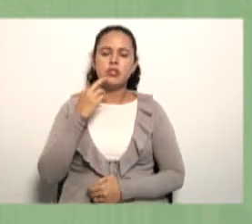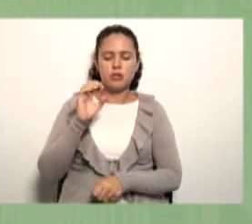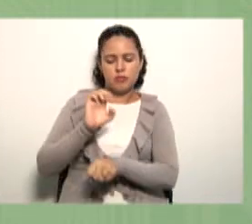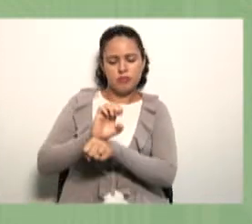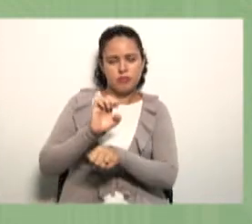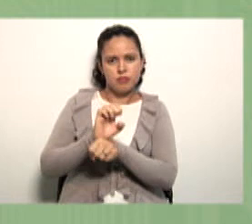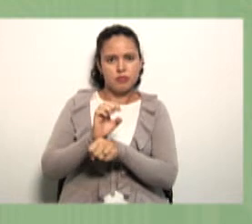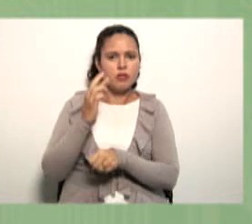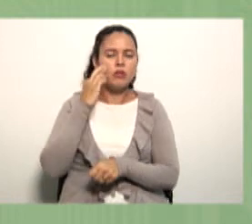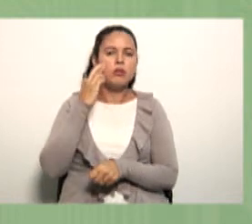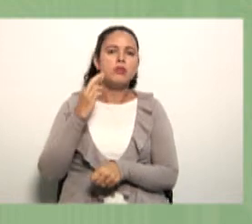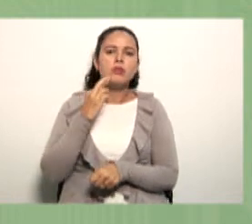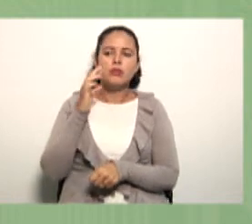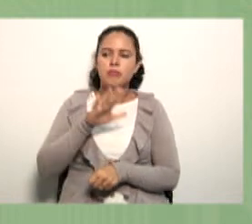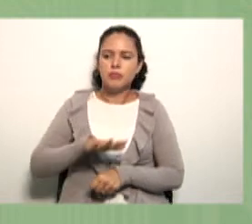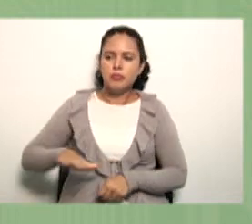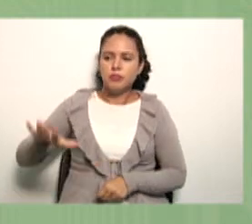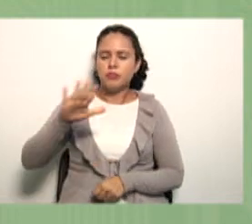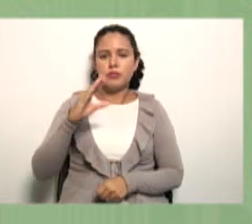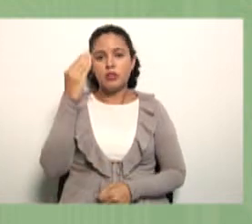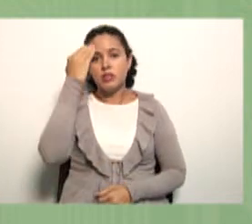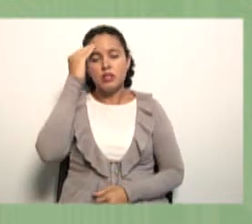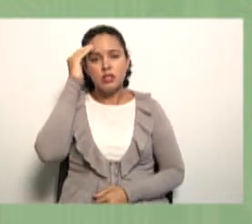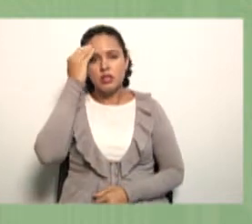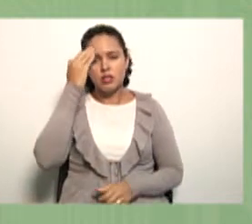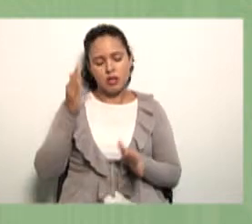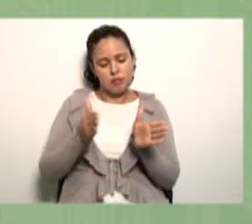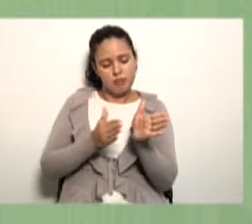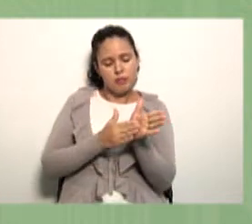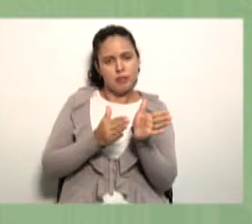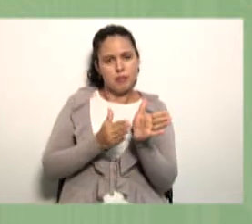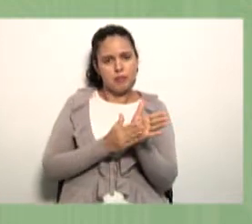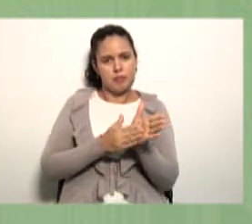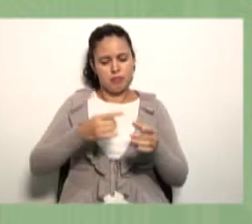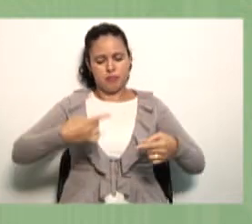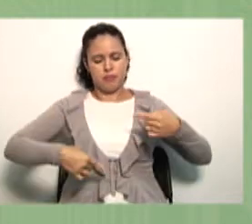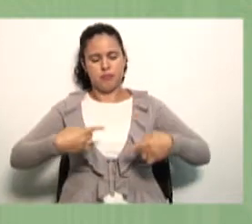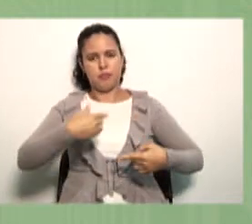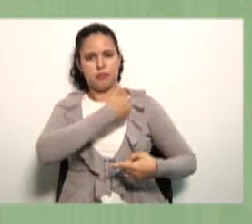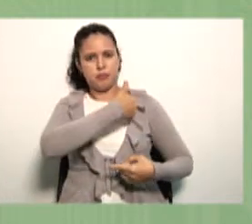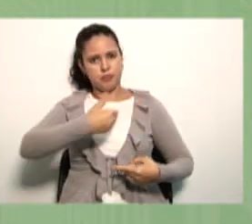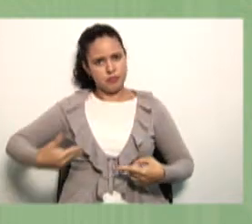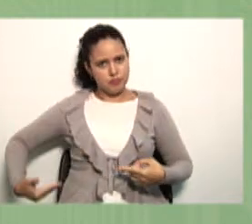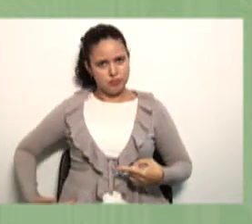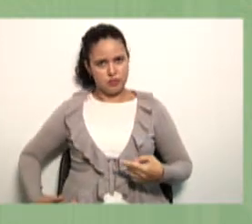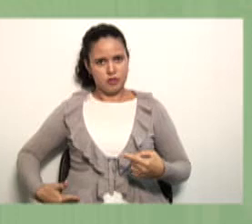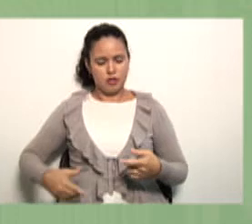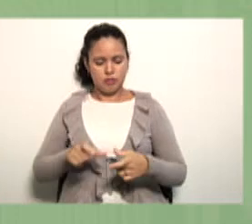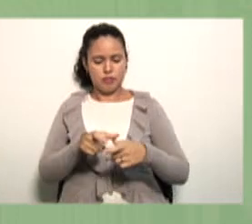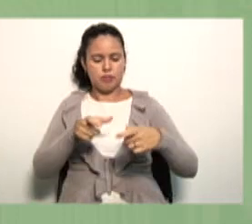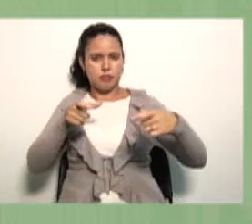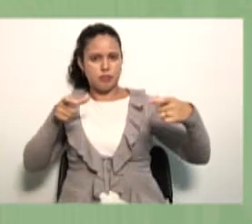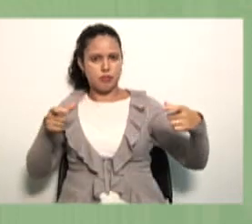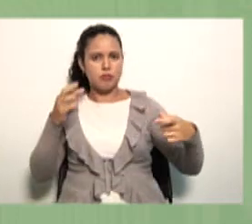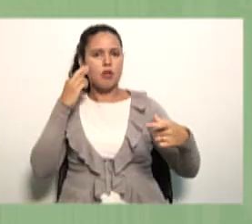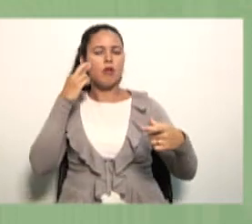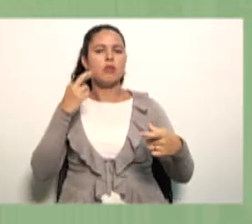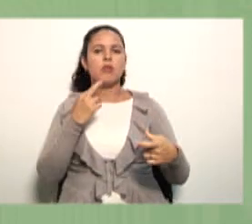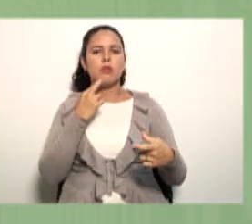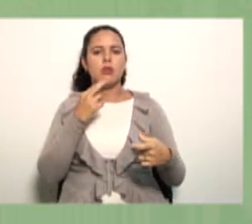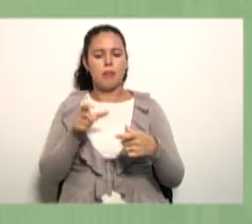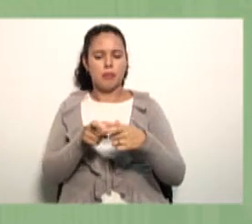de Rondônia, entender o papel das políticas públicas no desenvolvimento econômico regional.